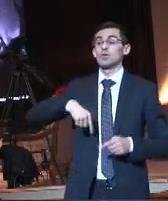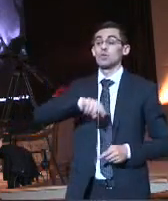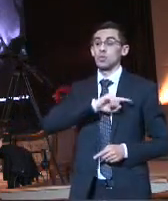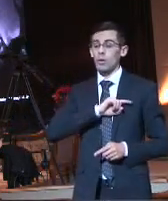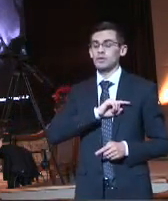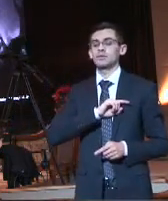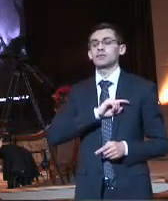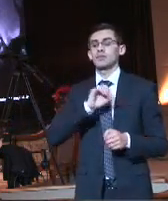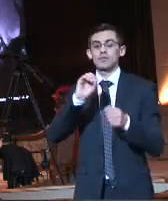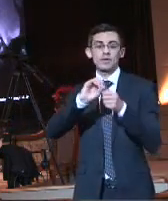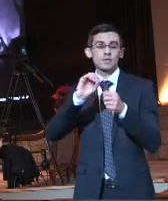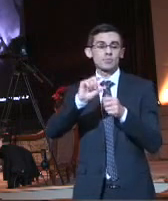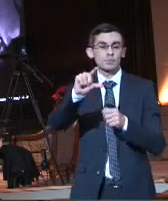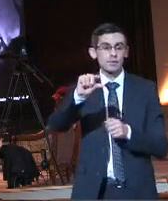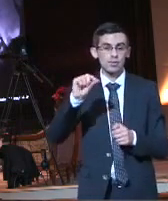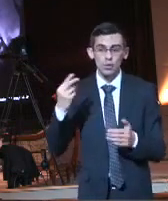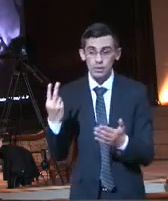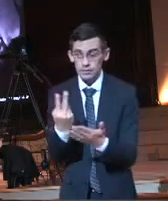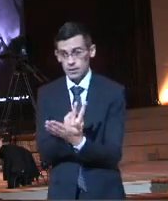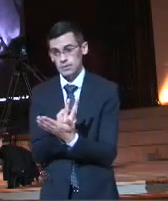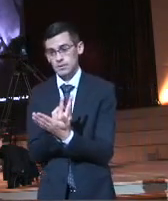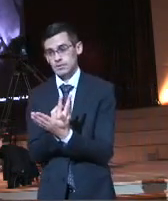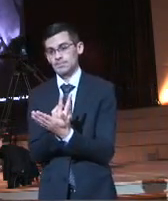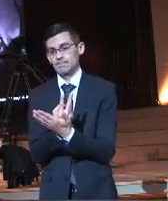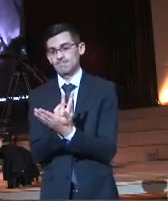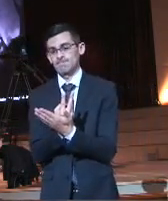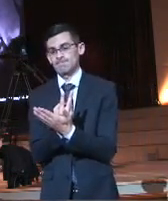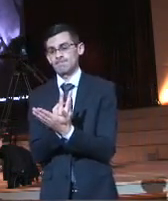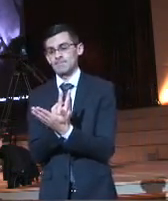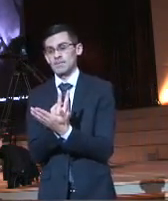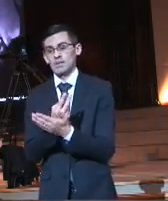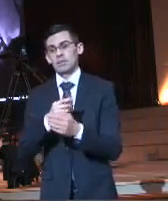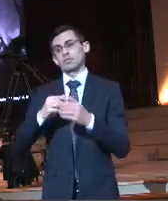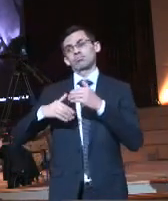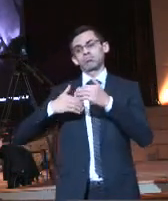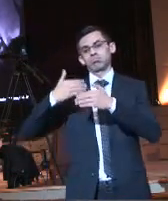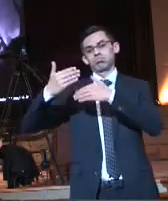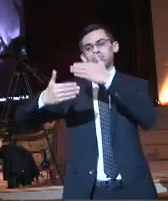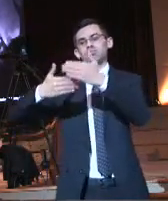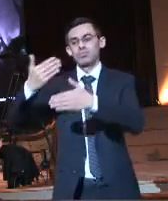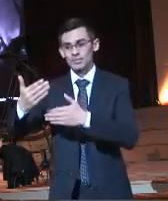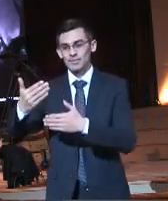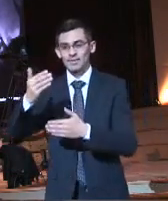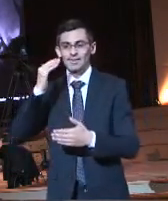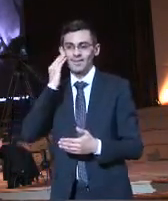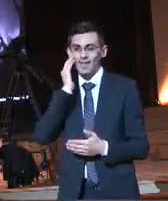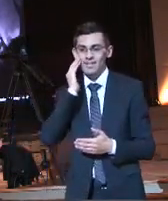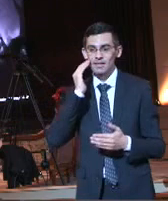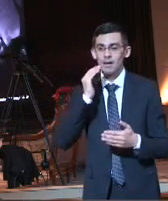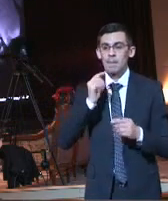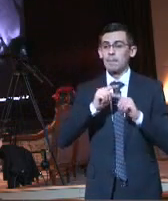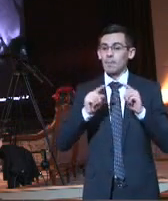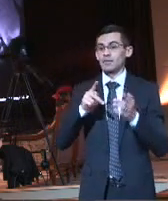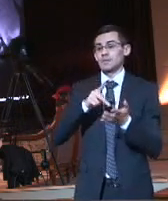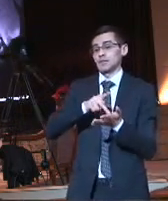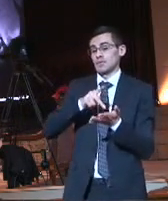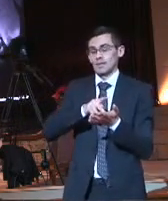tomamos decisões. E essas decisões têm consequências. E nesta